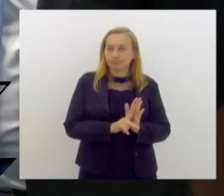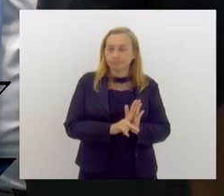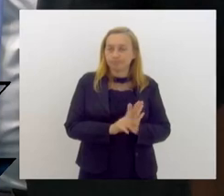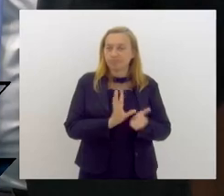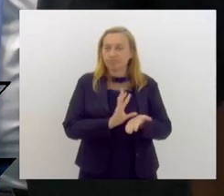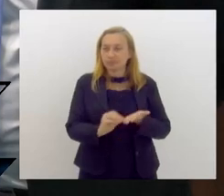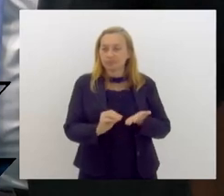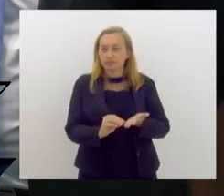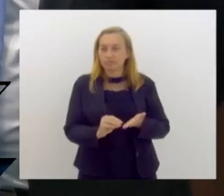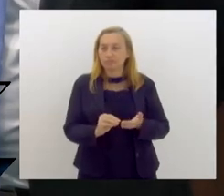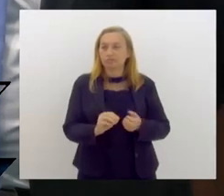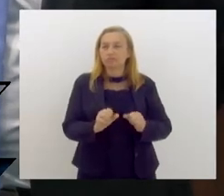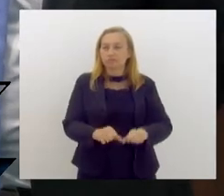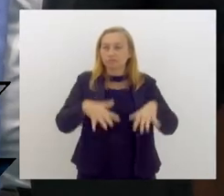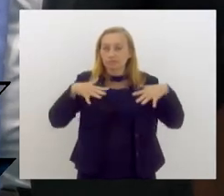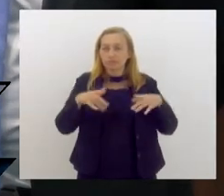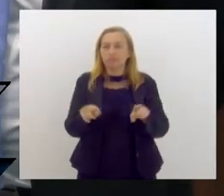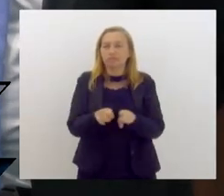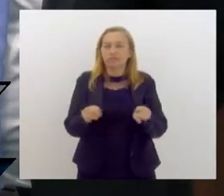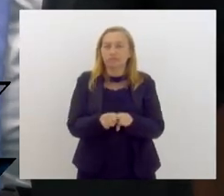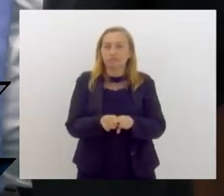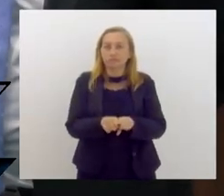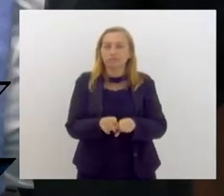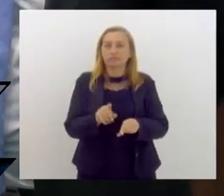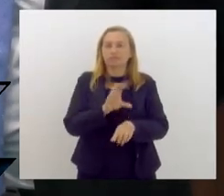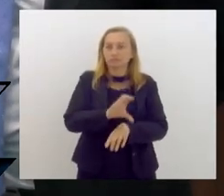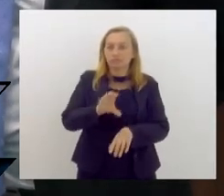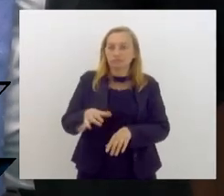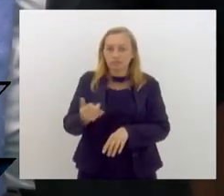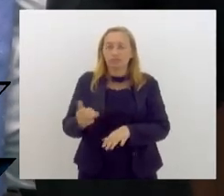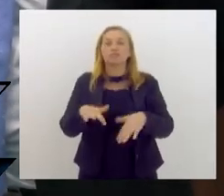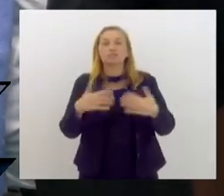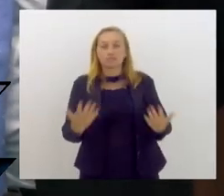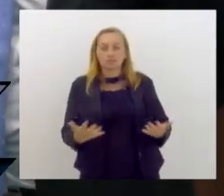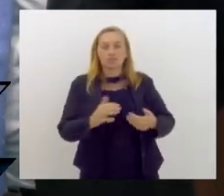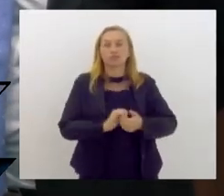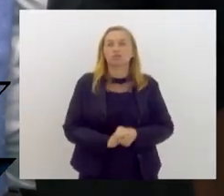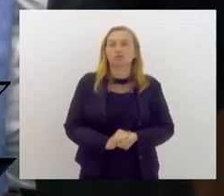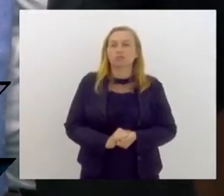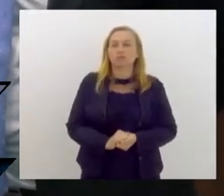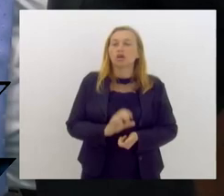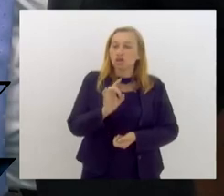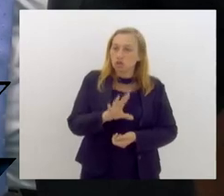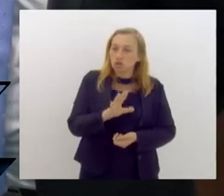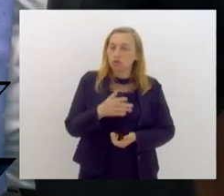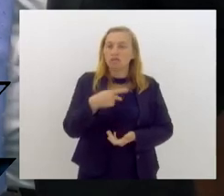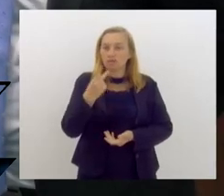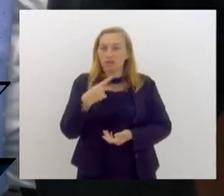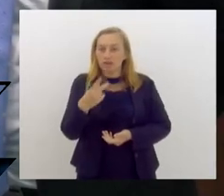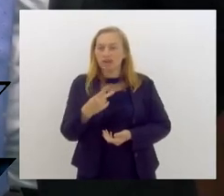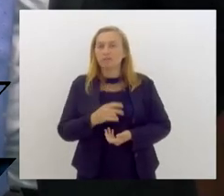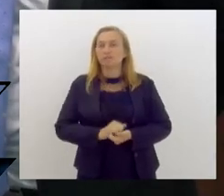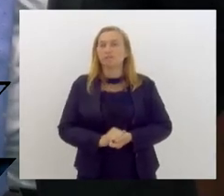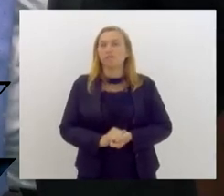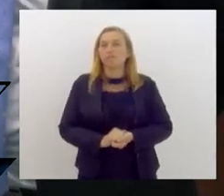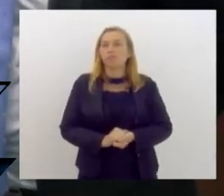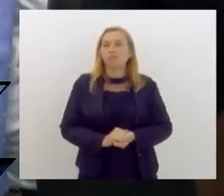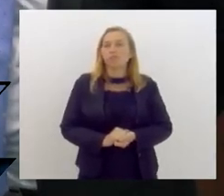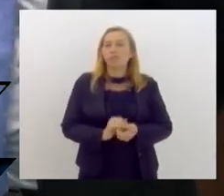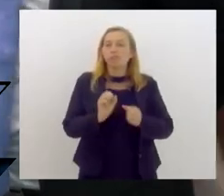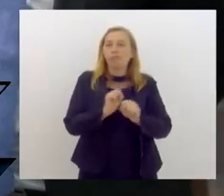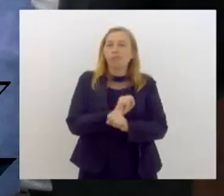pauta de plenário, mas do momento na CCJ. Então, pertinente, só fazer aqui